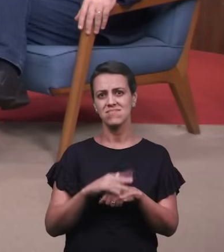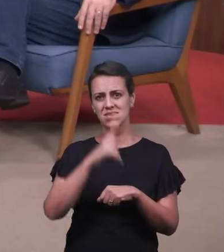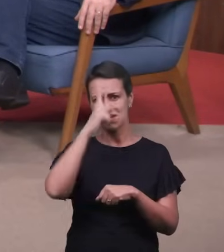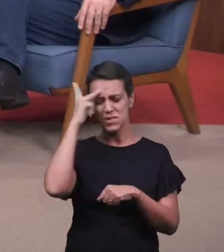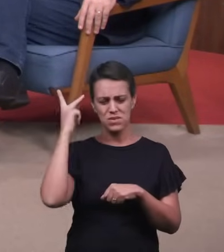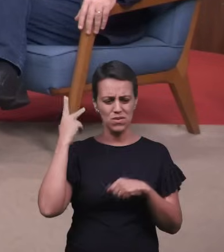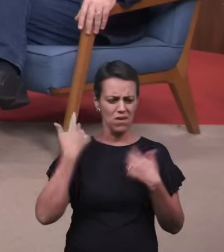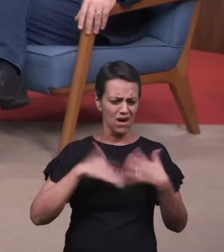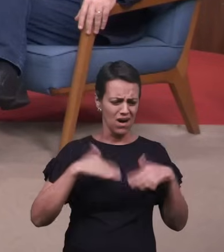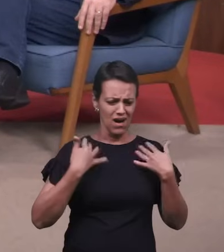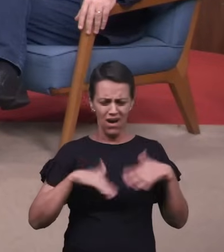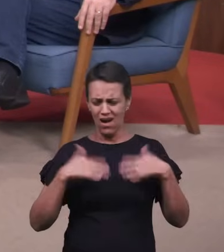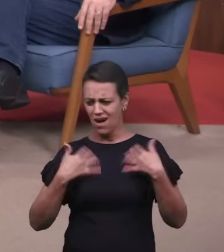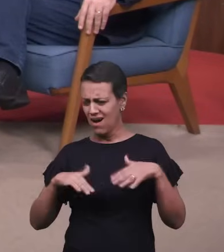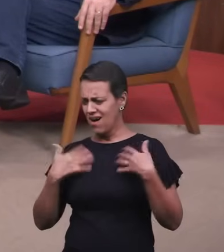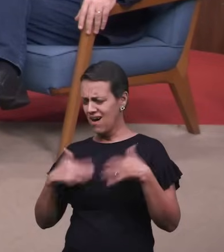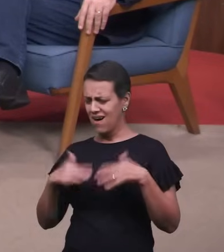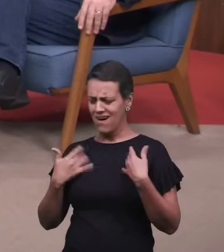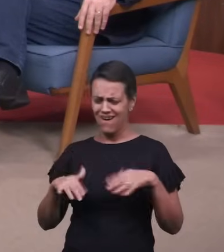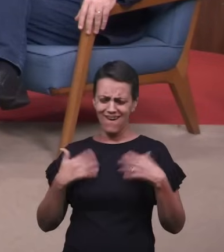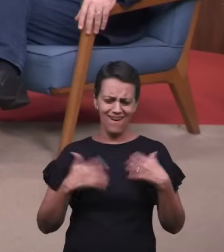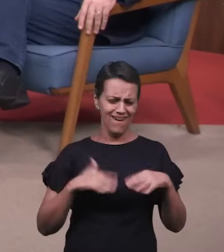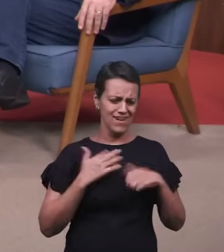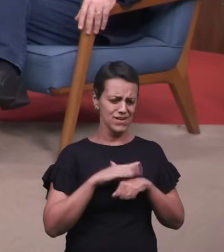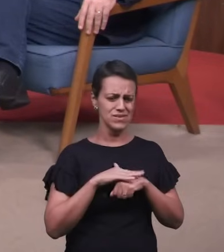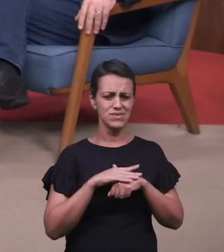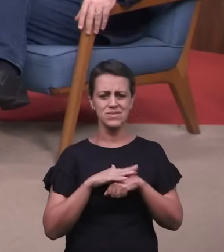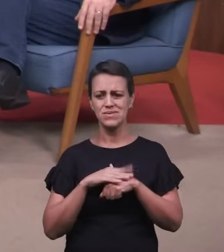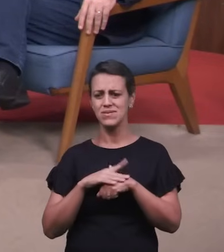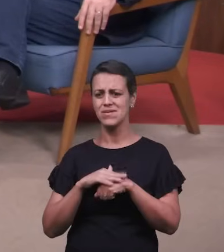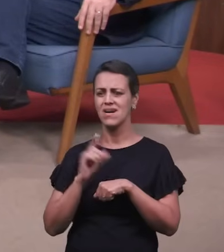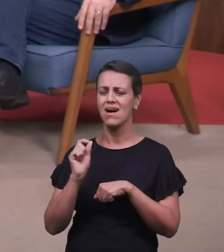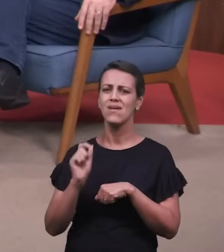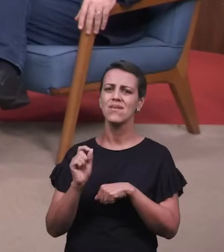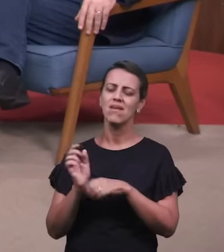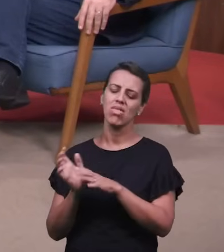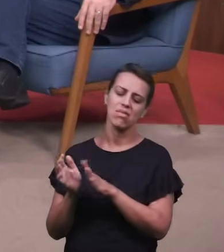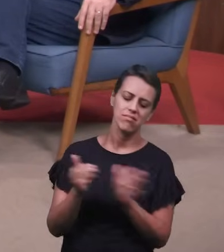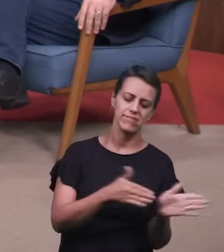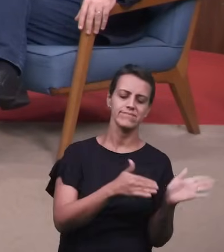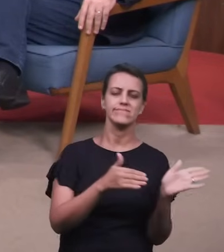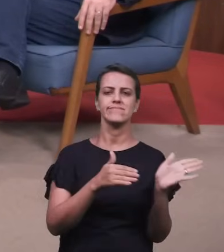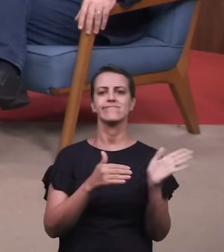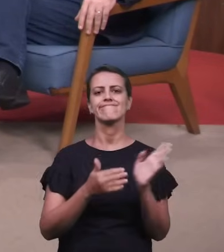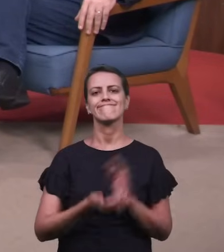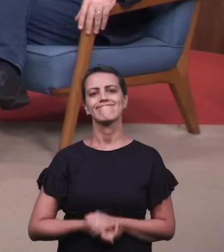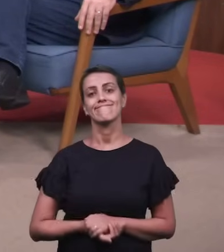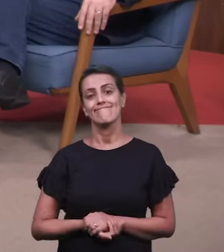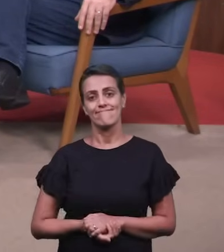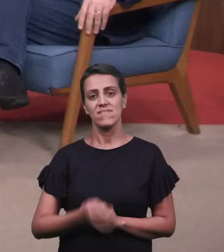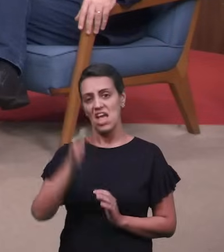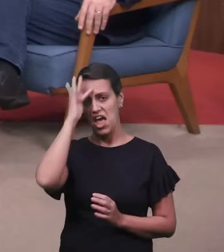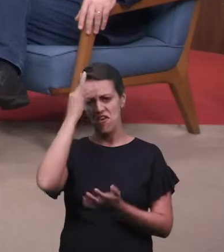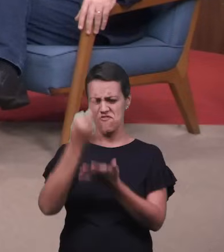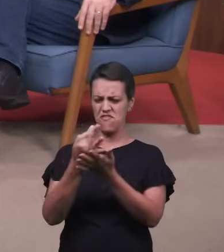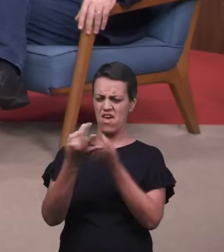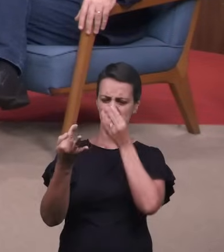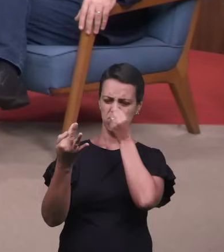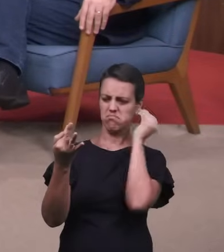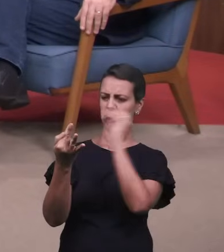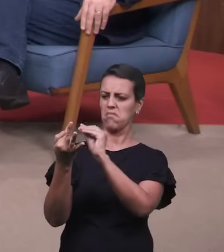aquilo toma de assalto a sua vida, a sua família, e vem muitas vezes algo para você negar a sua